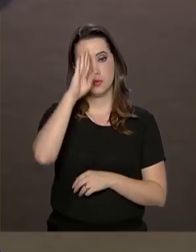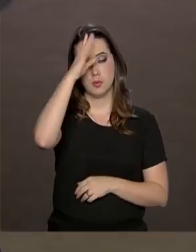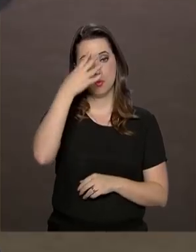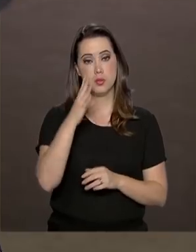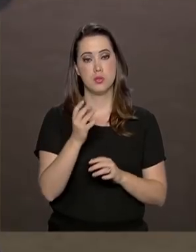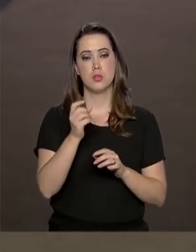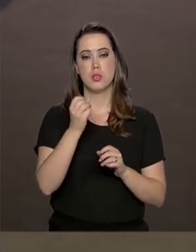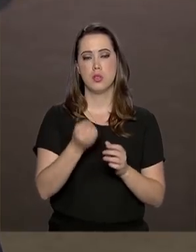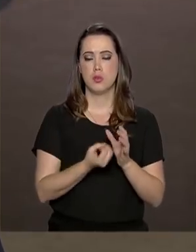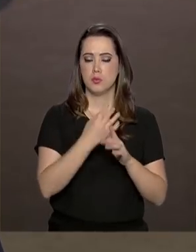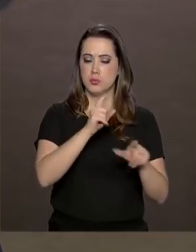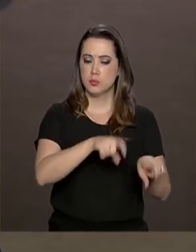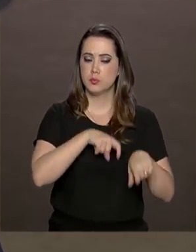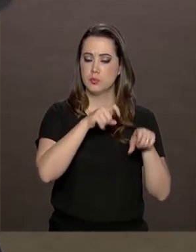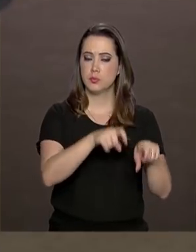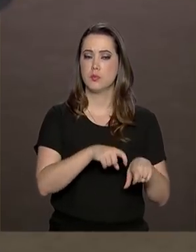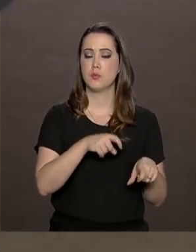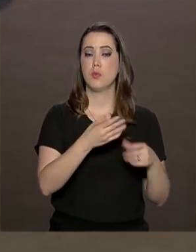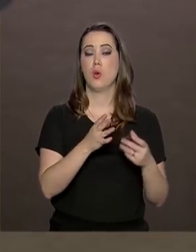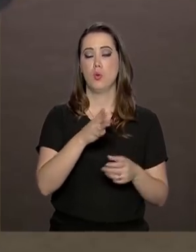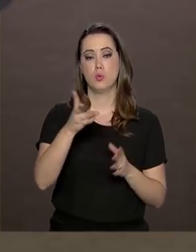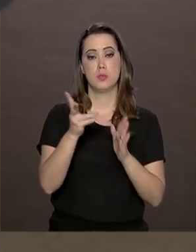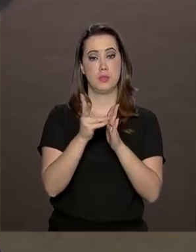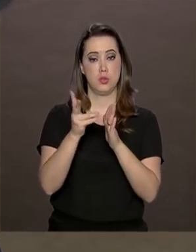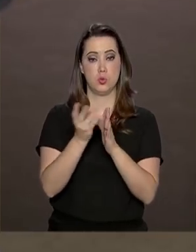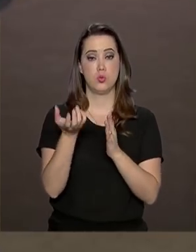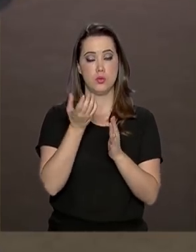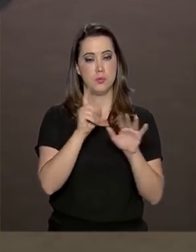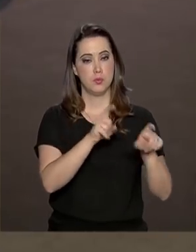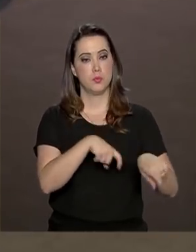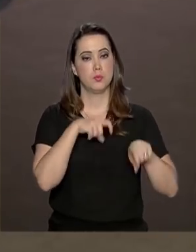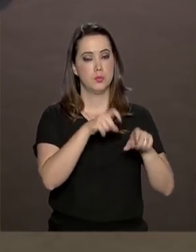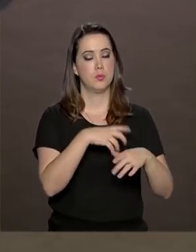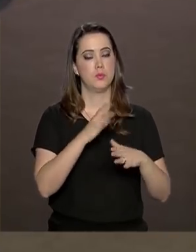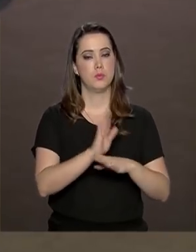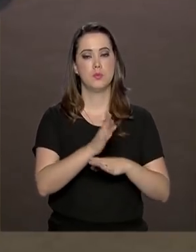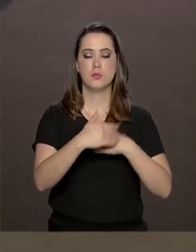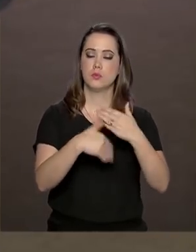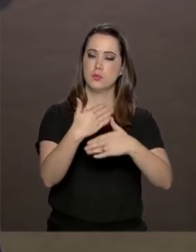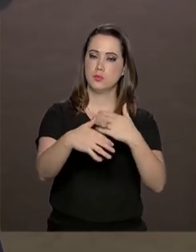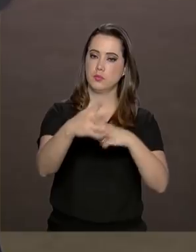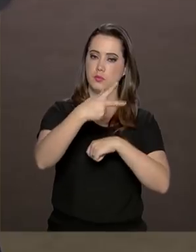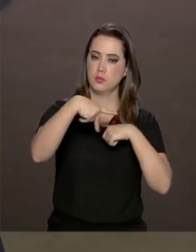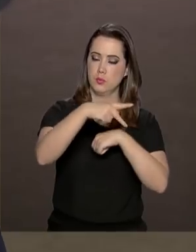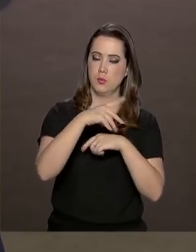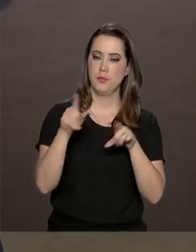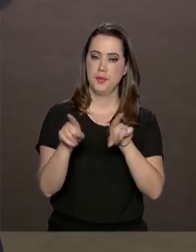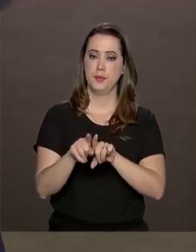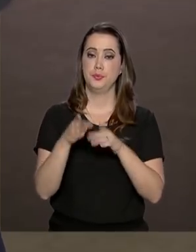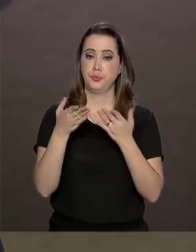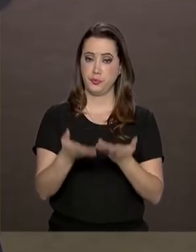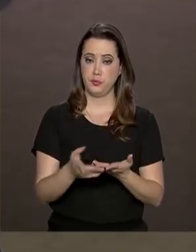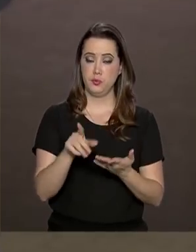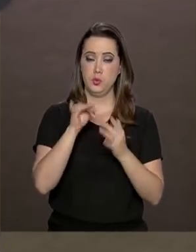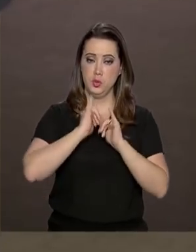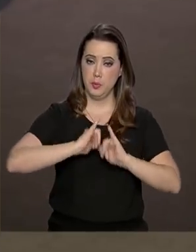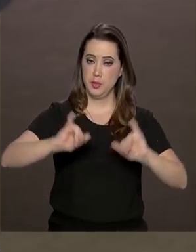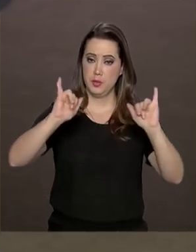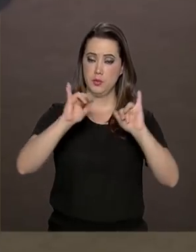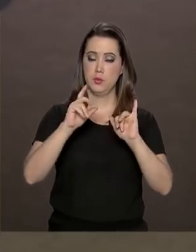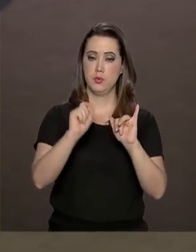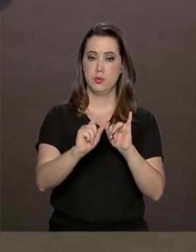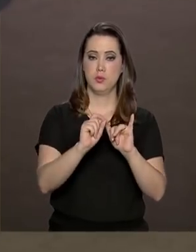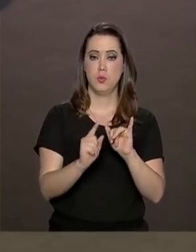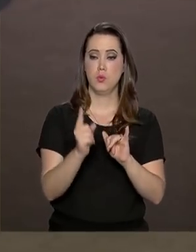agrícola, os índios que querem trabalhar na produção agrícola e ajudar no desenvolvimento do país. E também nesta live foi anunciado agora